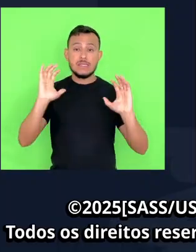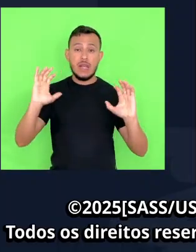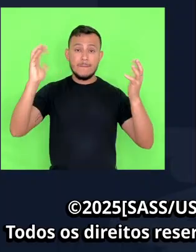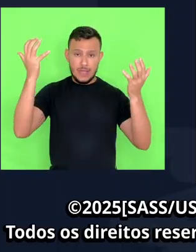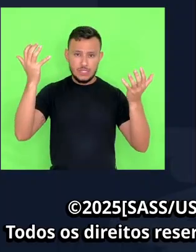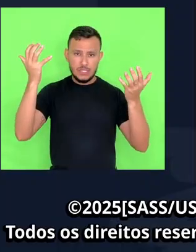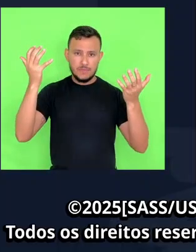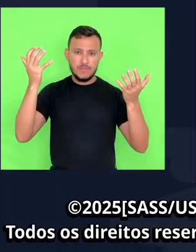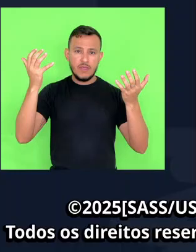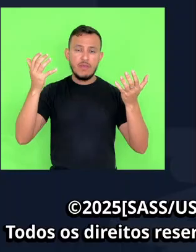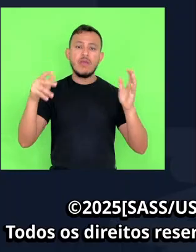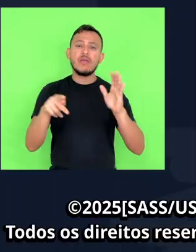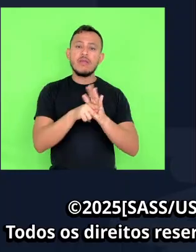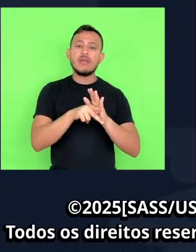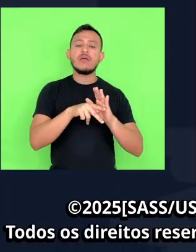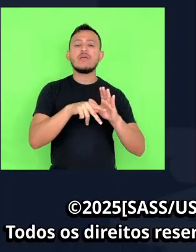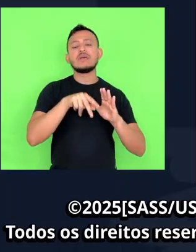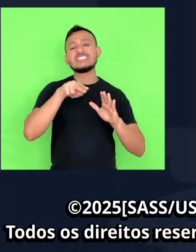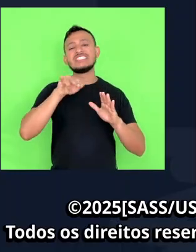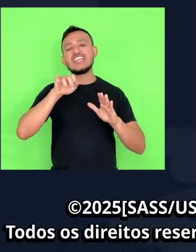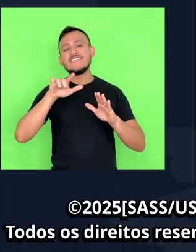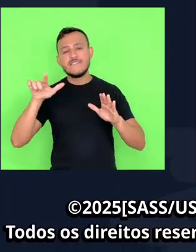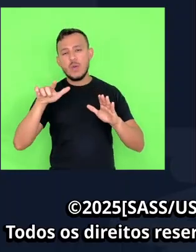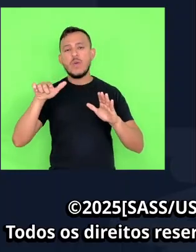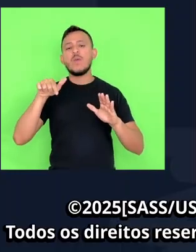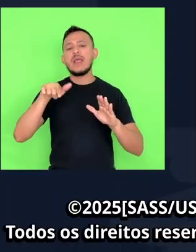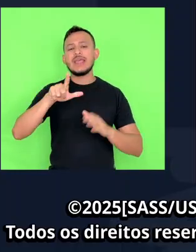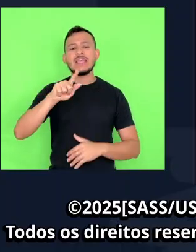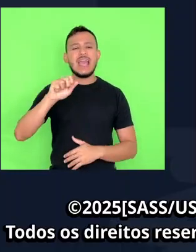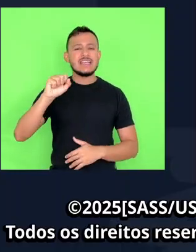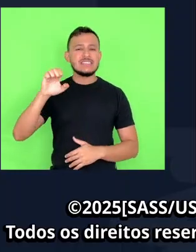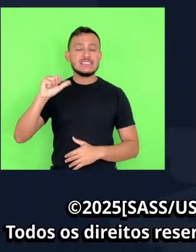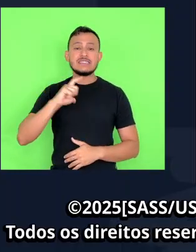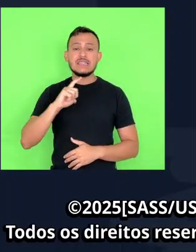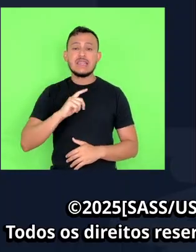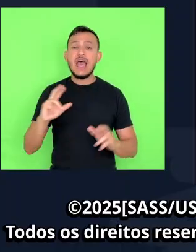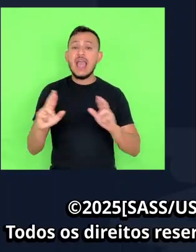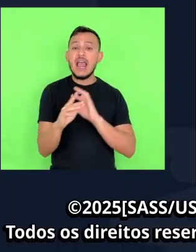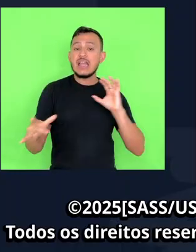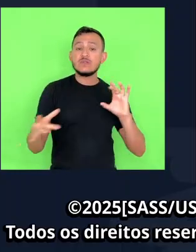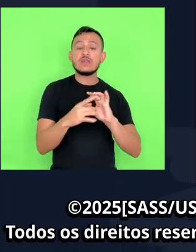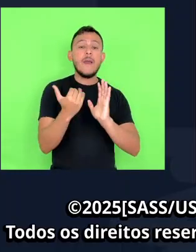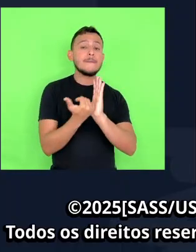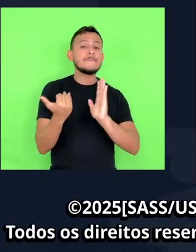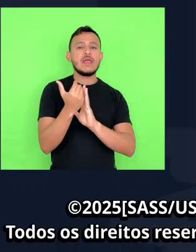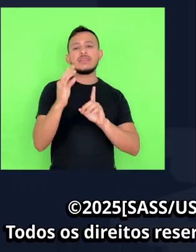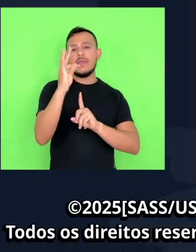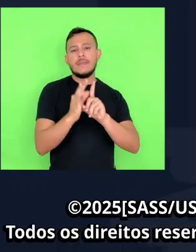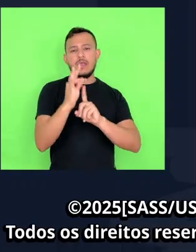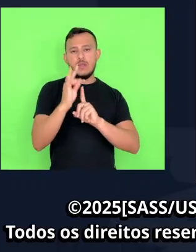climáticas, como os níveis de gases com efeito estufa na atmosfera, que estão relacionados ao aumento de